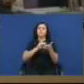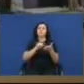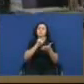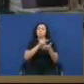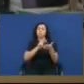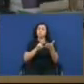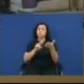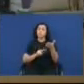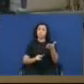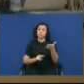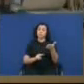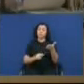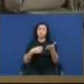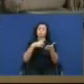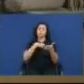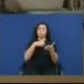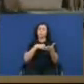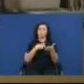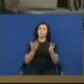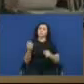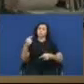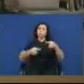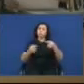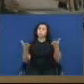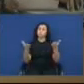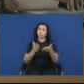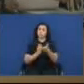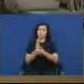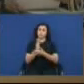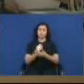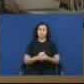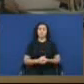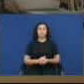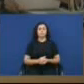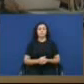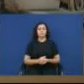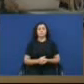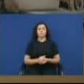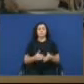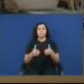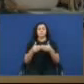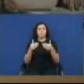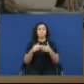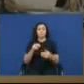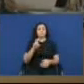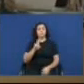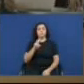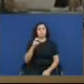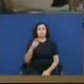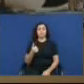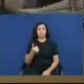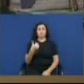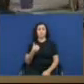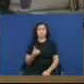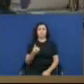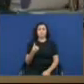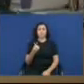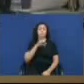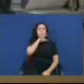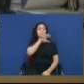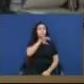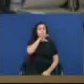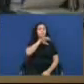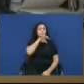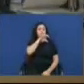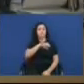a leitura dos requerimentos, conforme deliberado pelo plenário. Requerimento número 516, vereador André